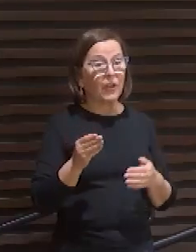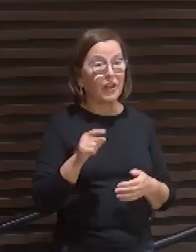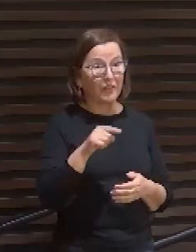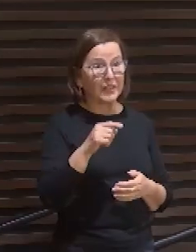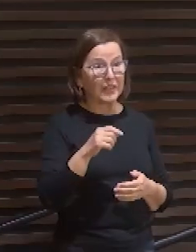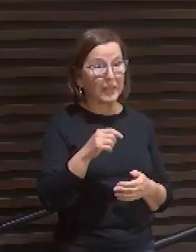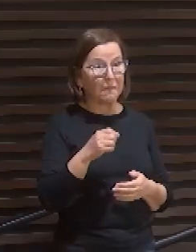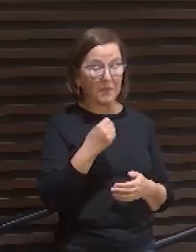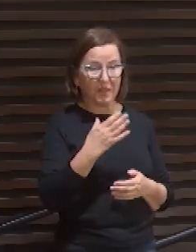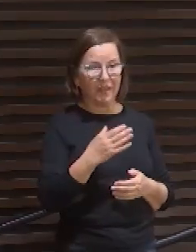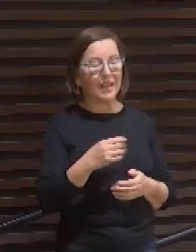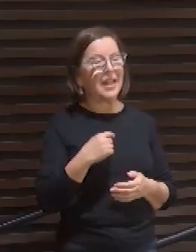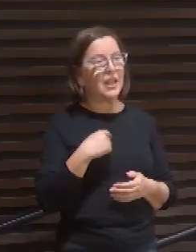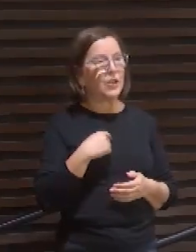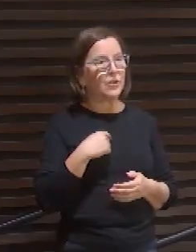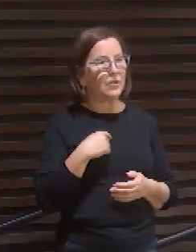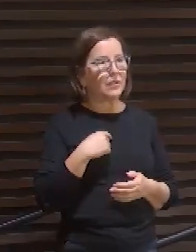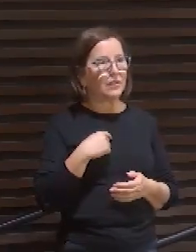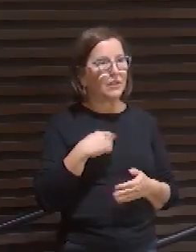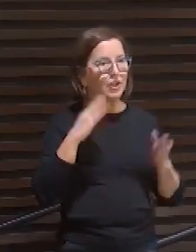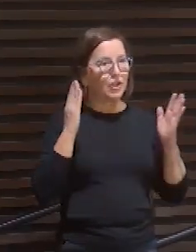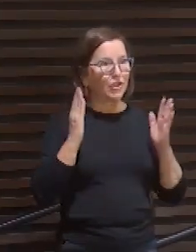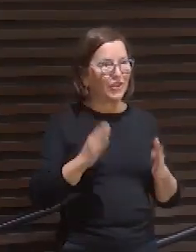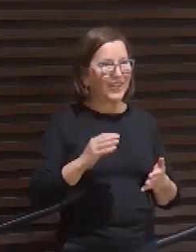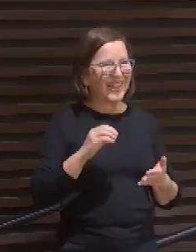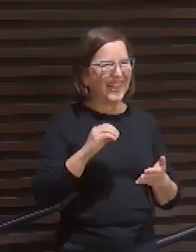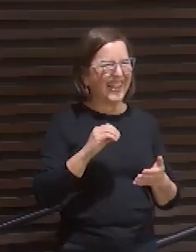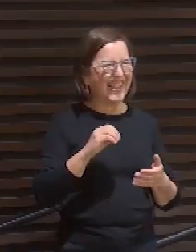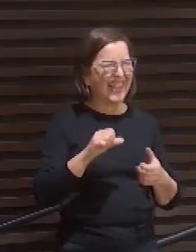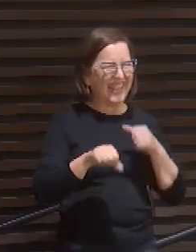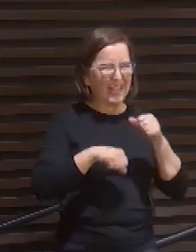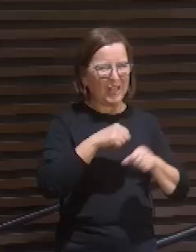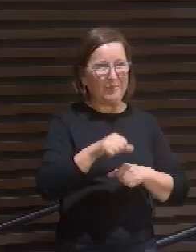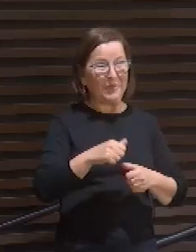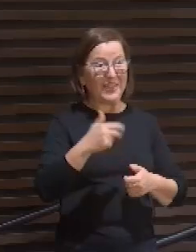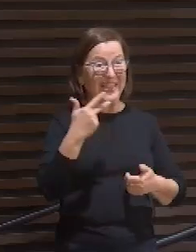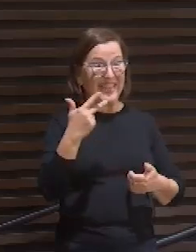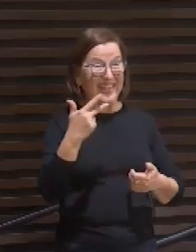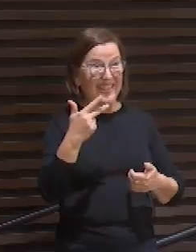já mudei 3 vezes o testamento.